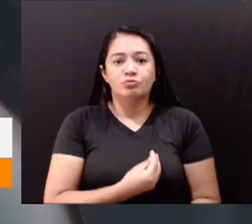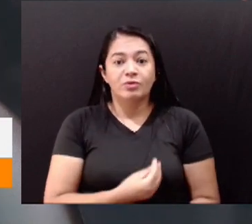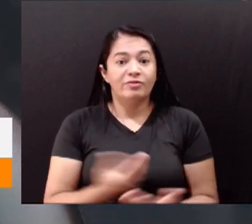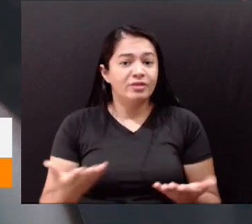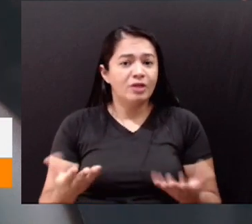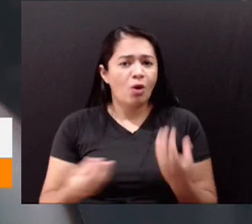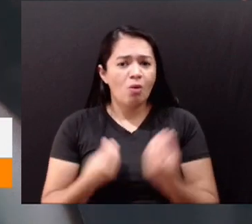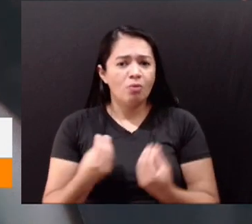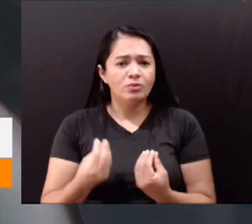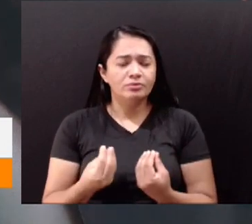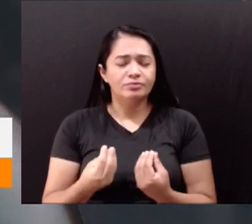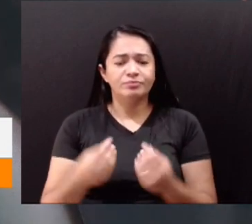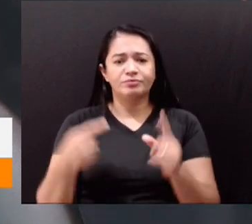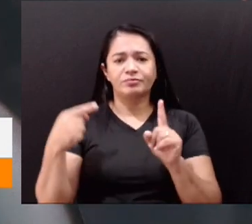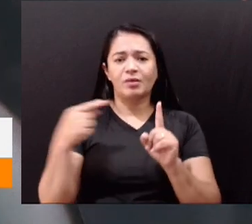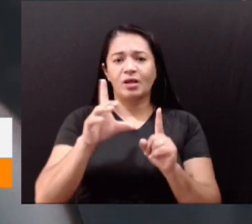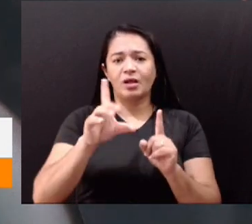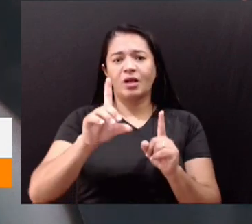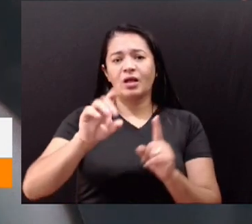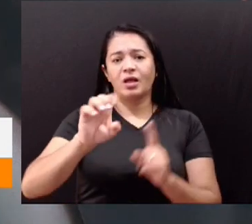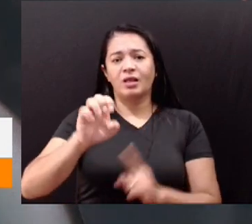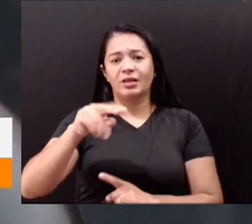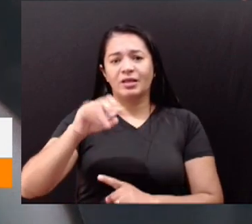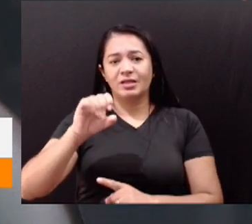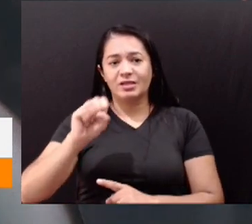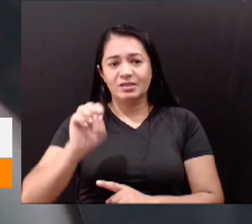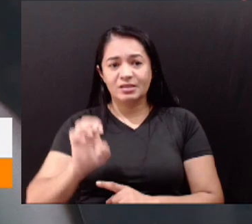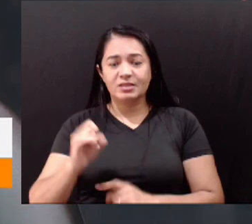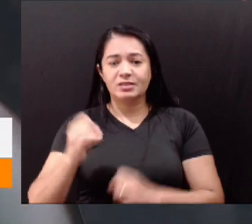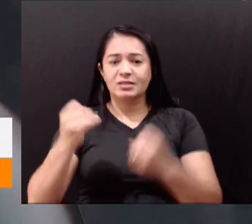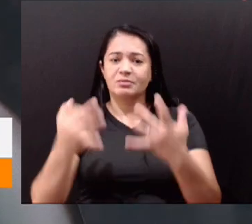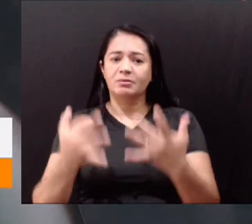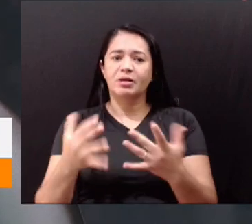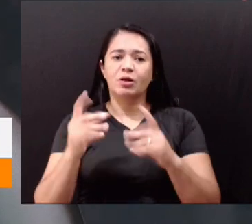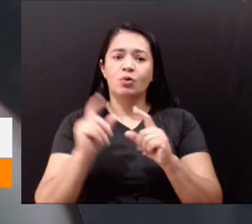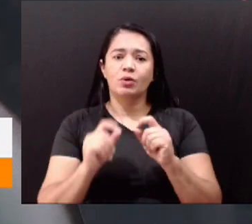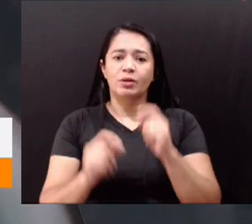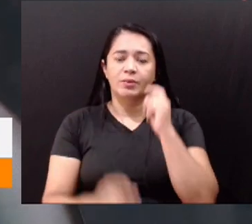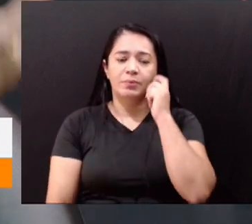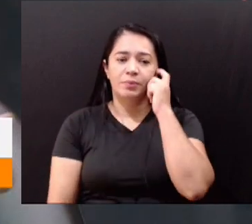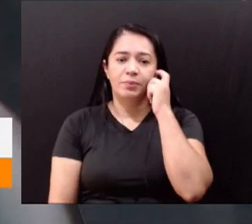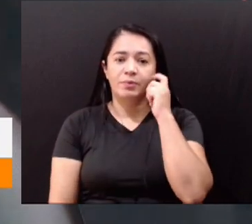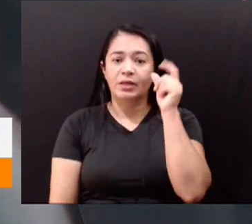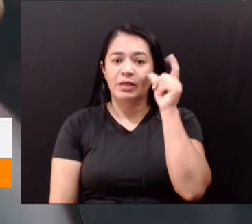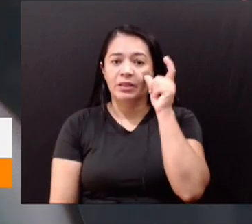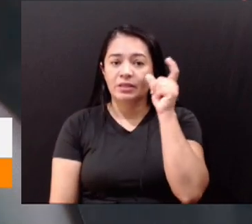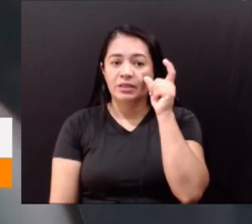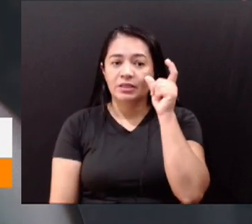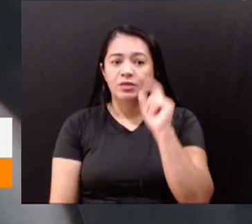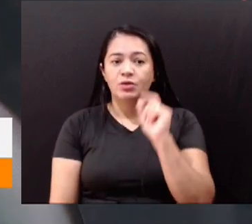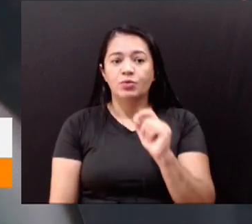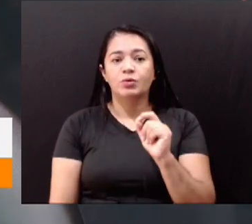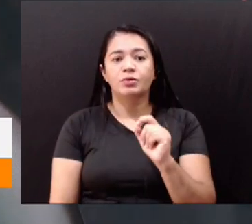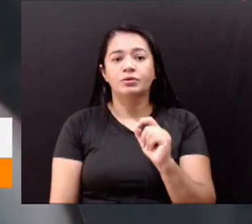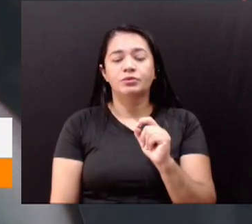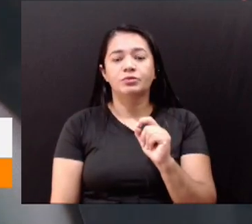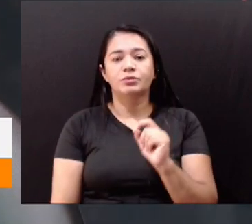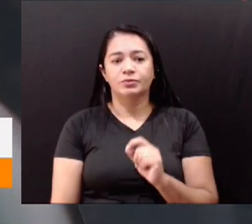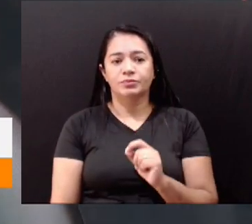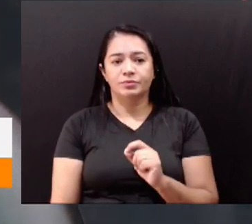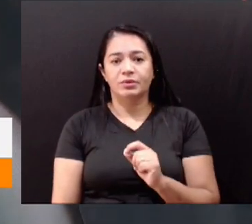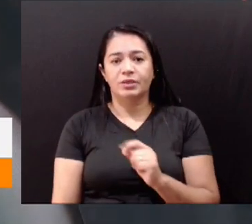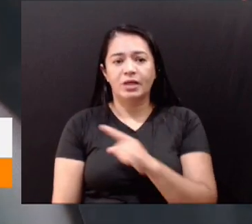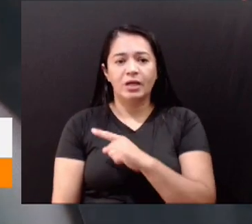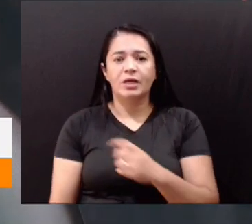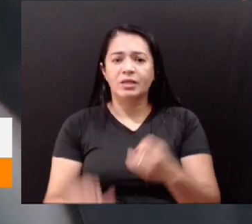traz, a gente precisa olhar de forma mais ampla, eu Uhum. acho muito interessante, achei lindo, brilhante isso que ela trouxe,